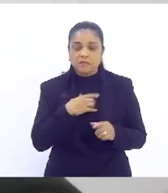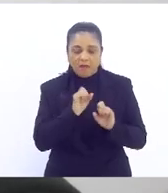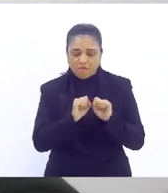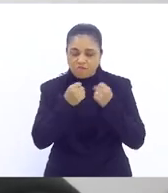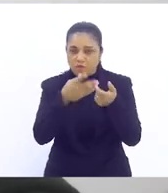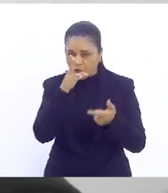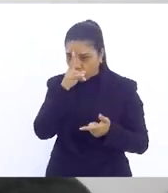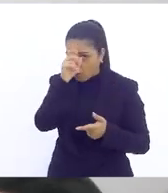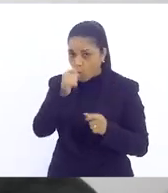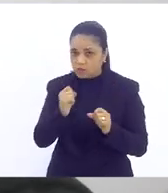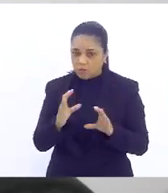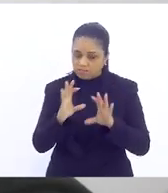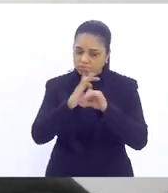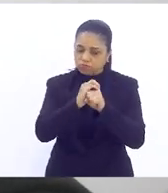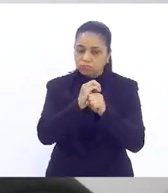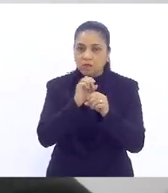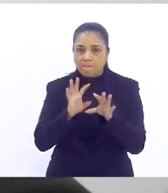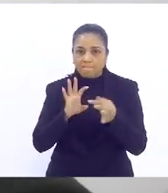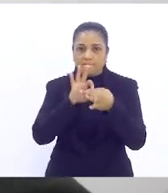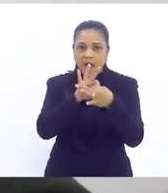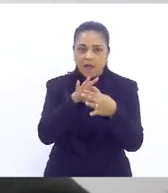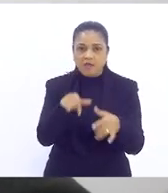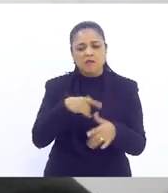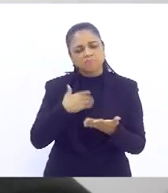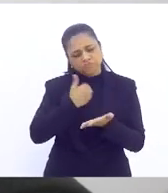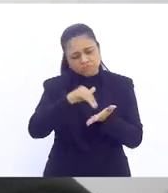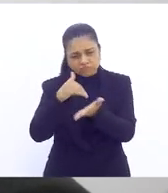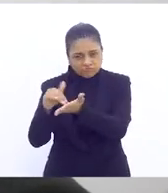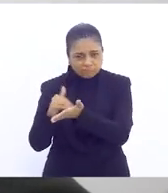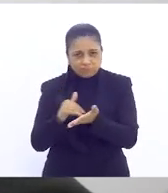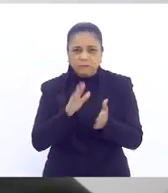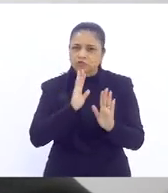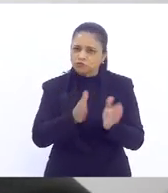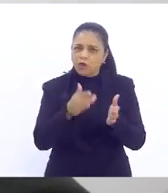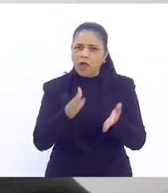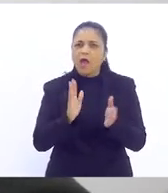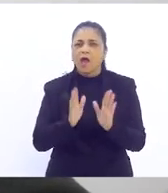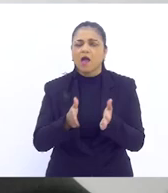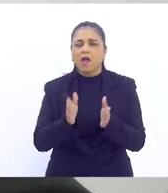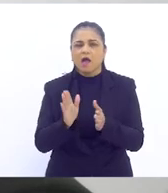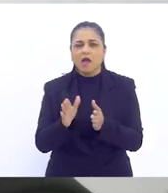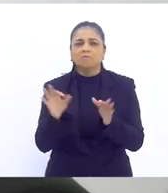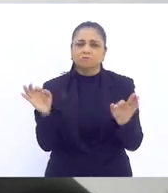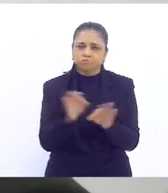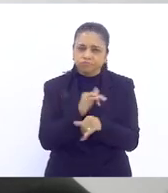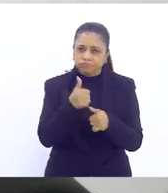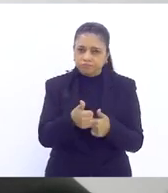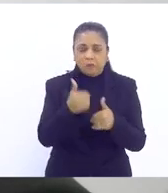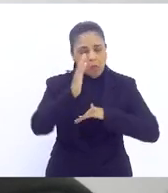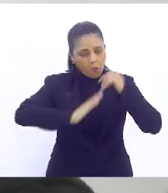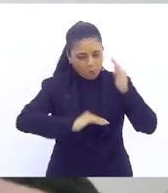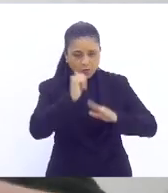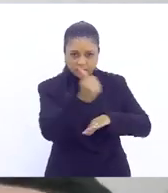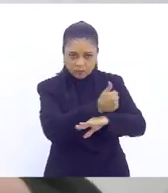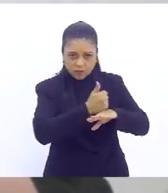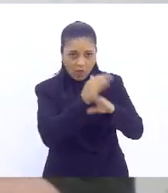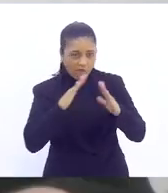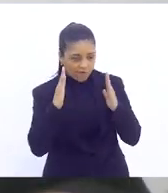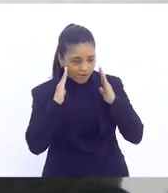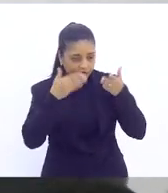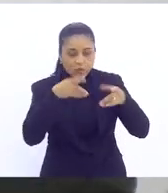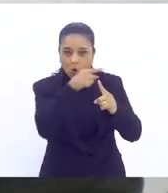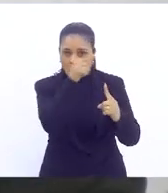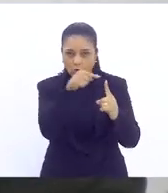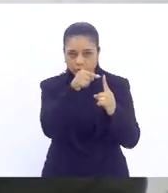acredito que as outras secretarias devam ter algo já relacionado aos profissionais né a